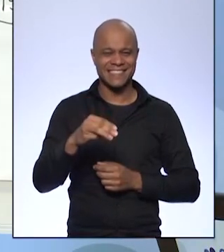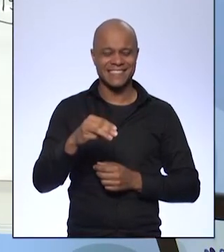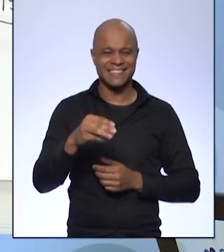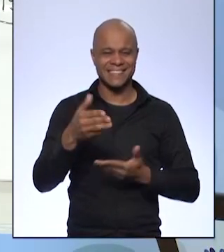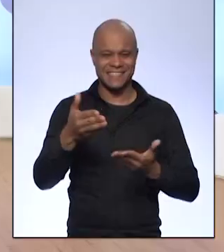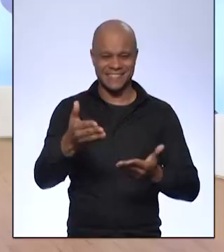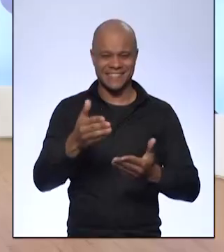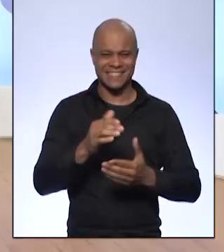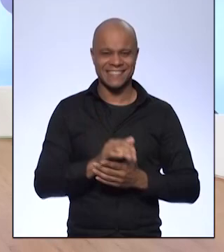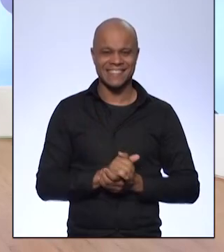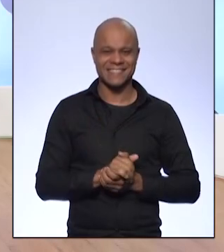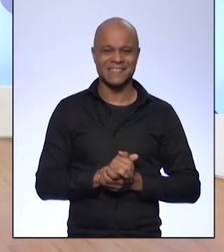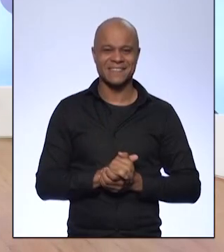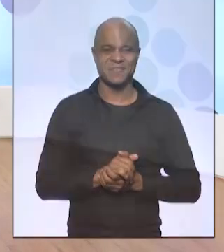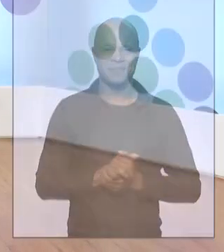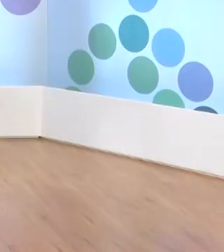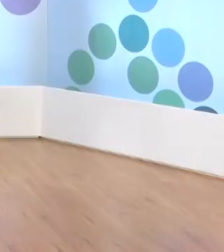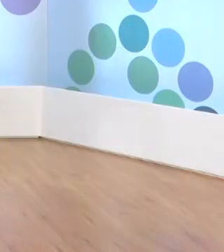Rápido.